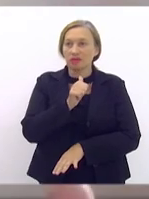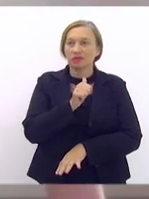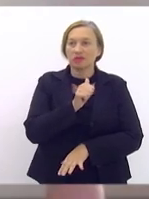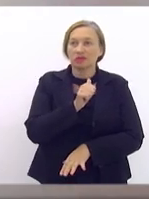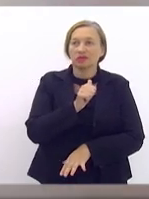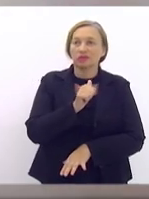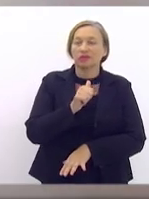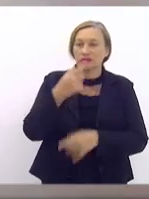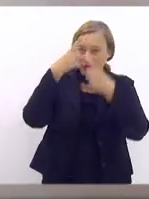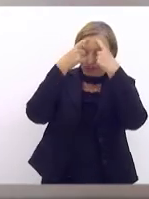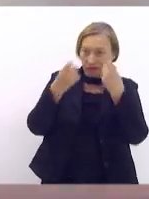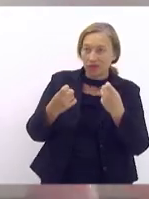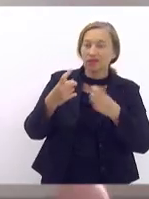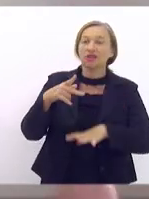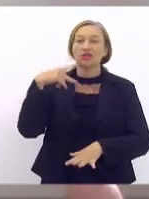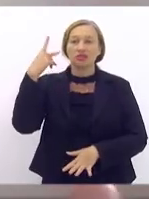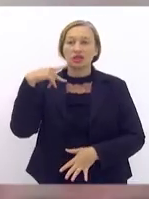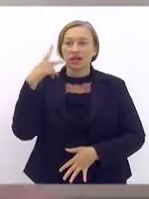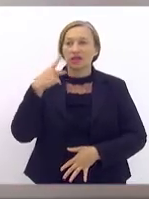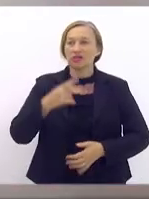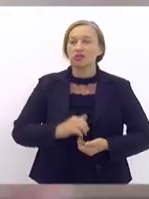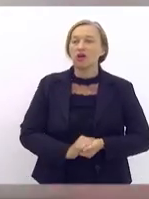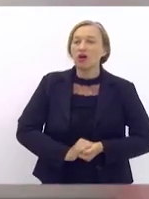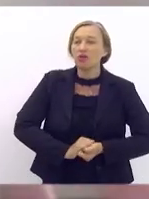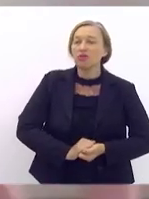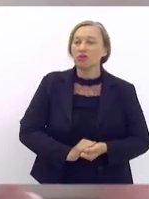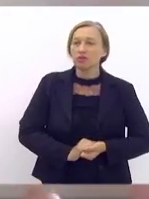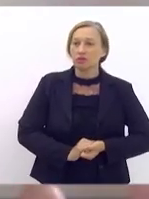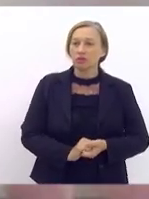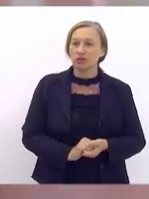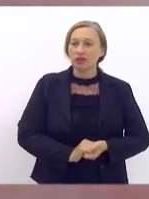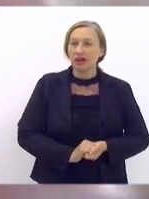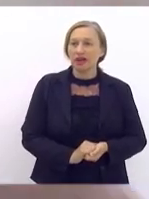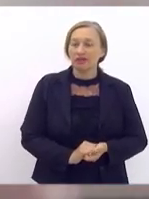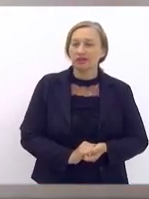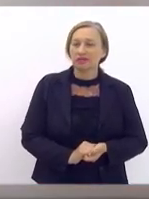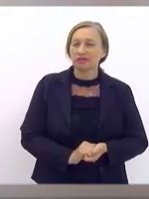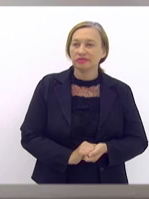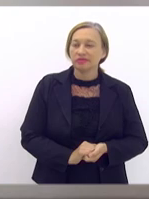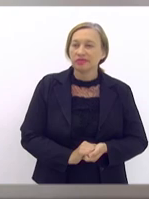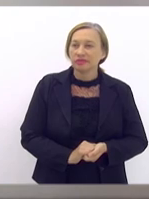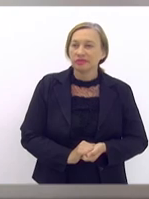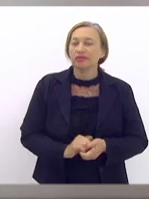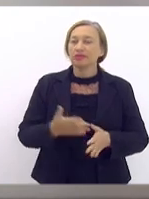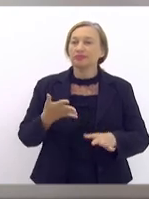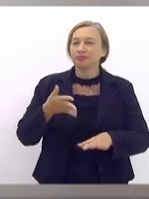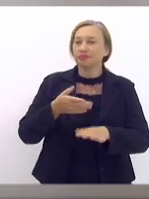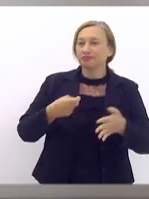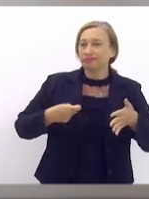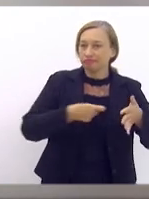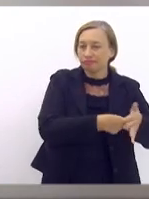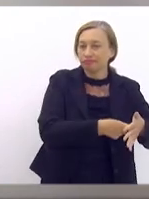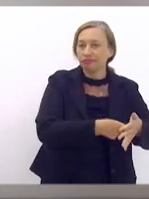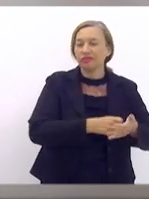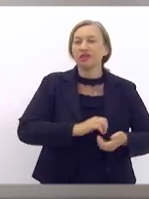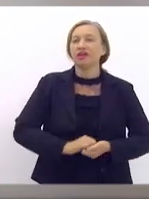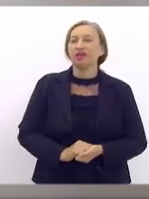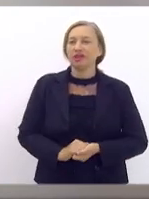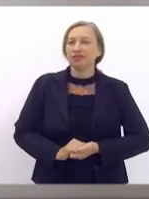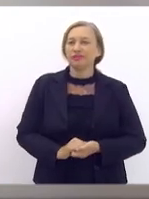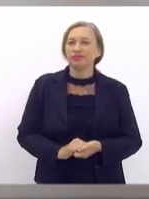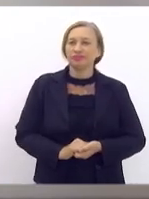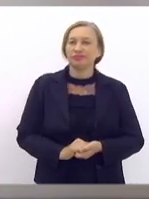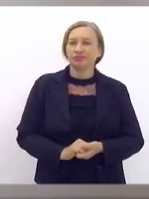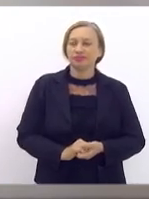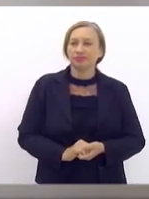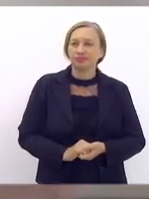violência política não está sendo aplicada em determinado estado. Isso chega como denúncia à procuradora da